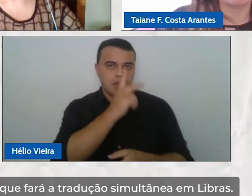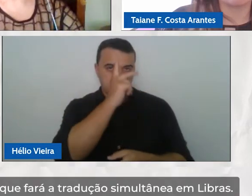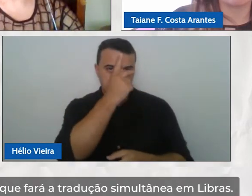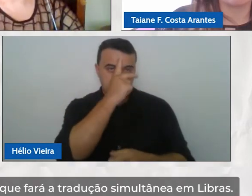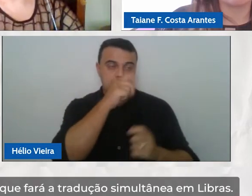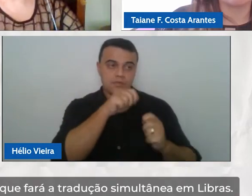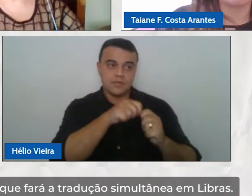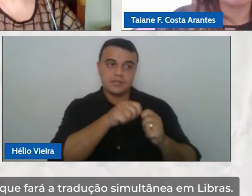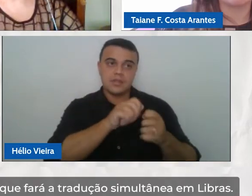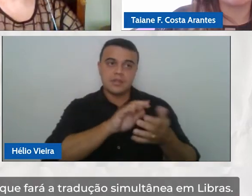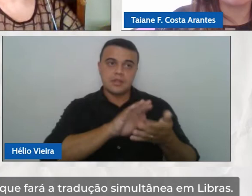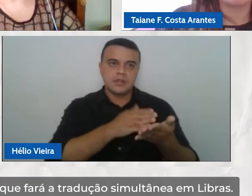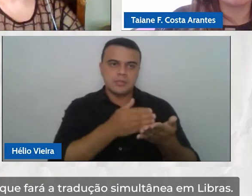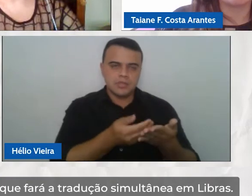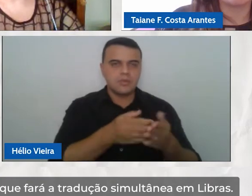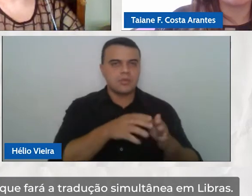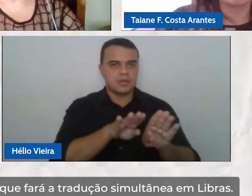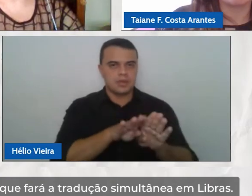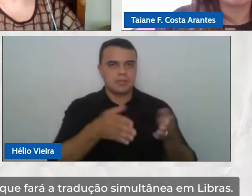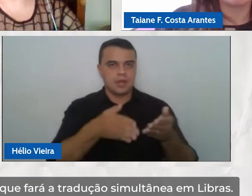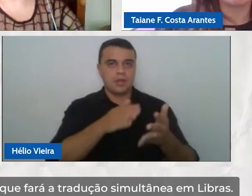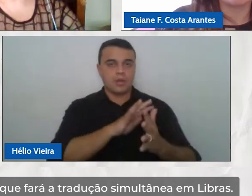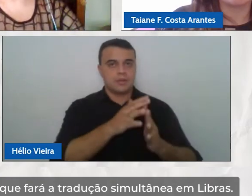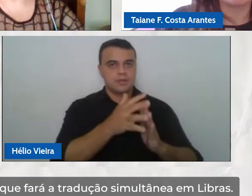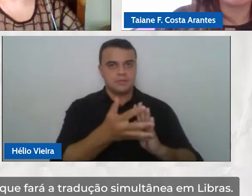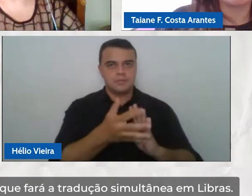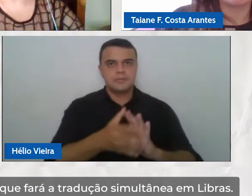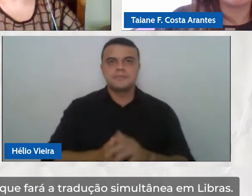a tradução simultânea em Libras.